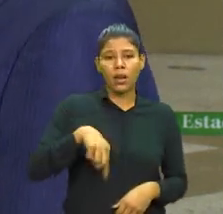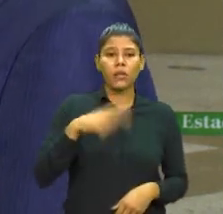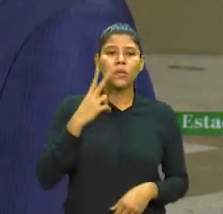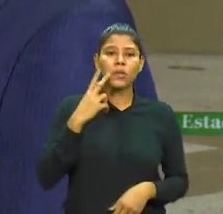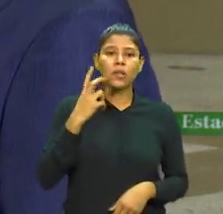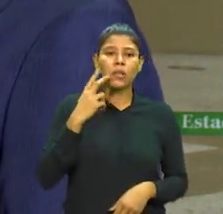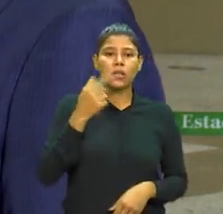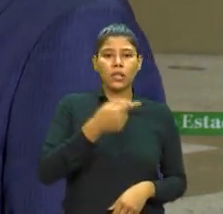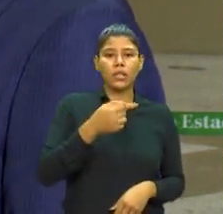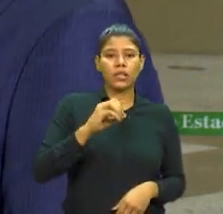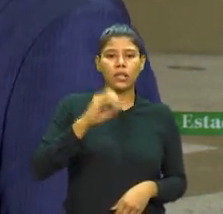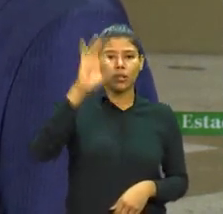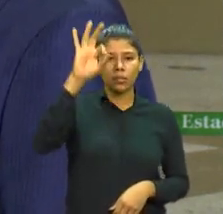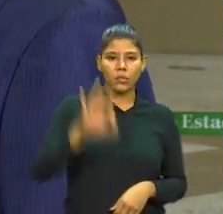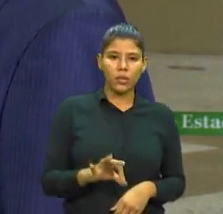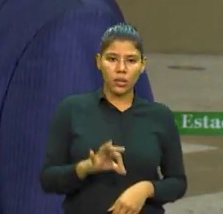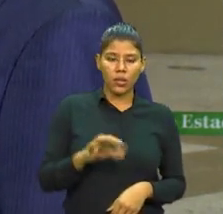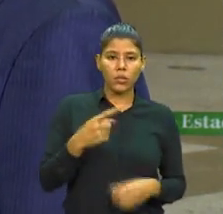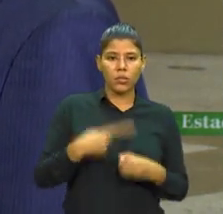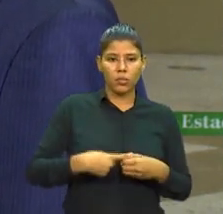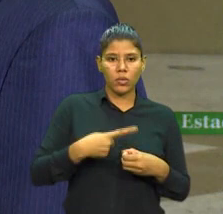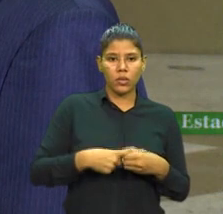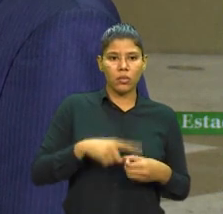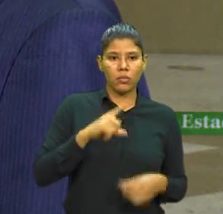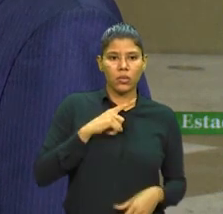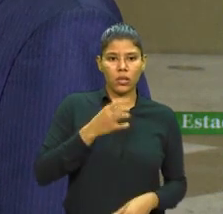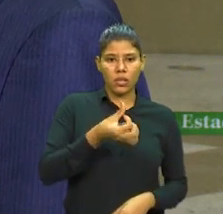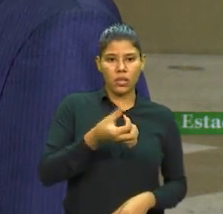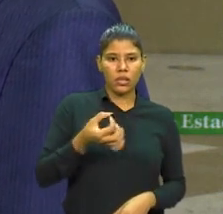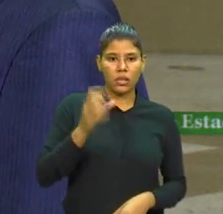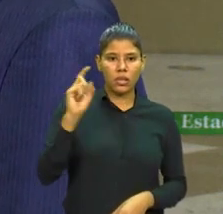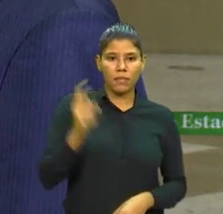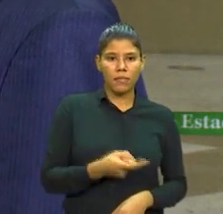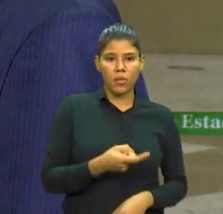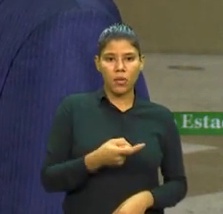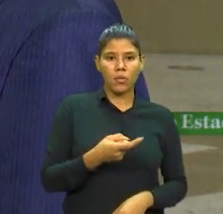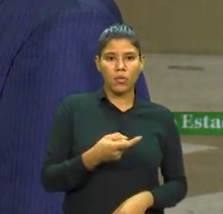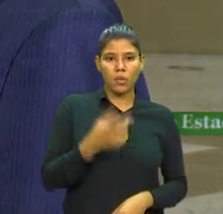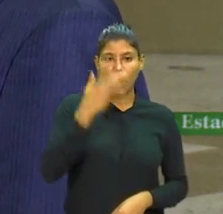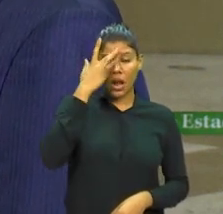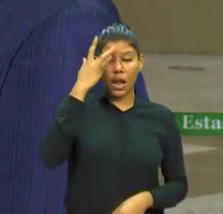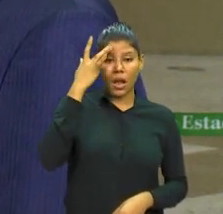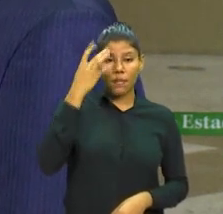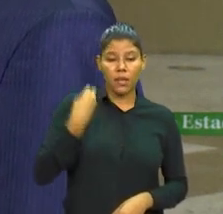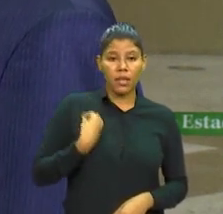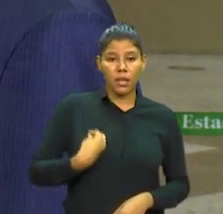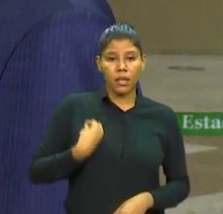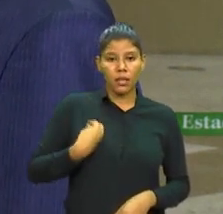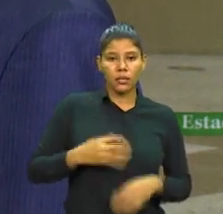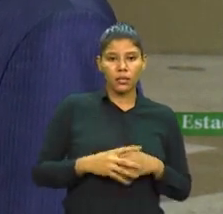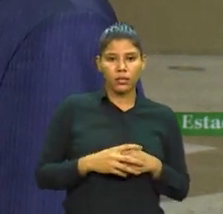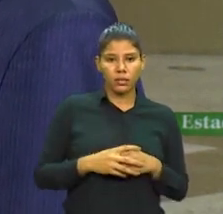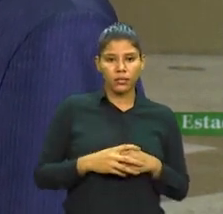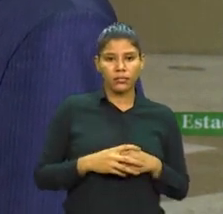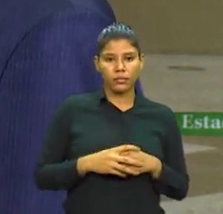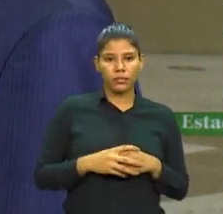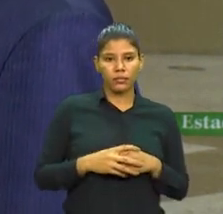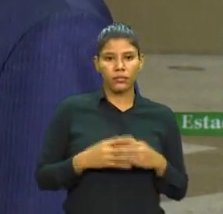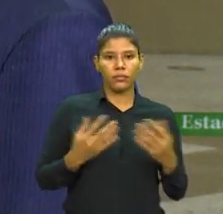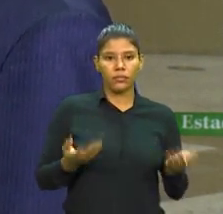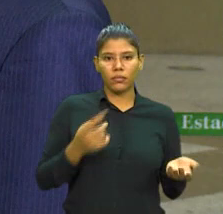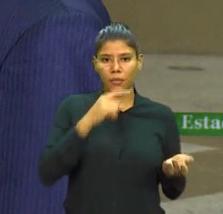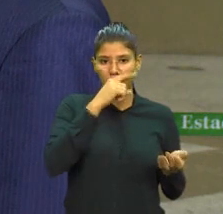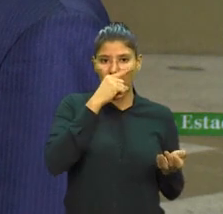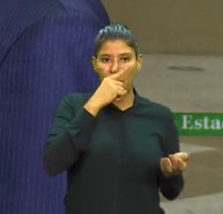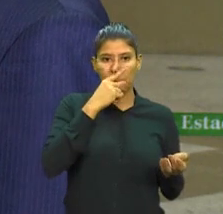70% dos nossos municípios tem até 60.000 habitantes e nestes municípios as carreiras do serviço público são fundamentais